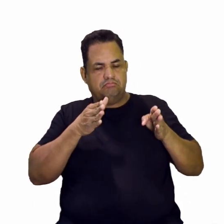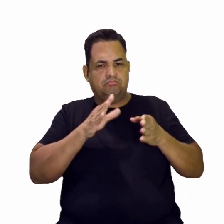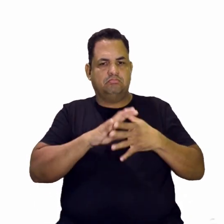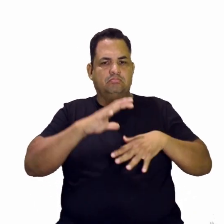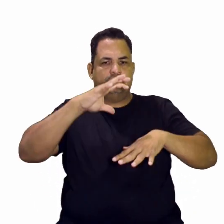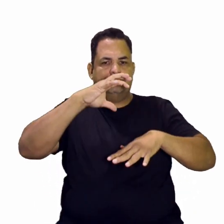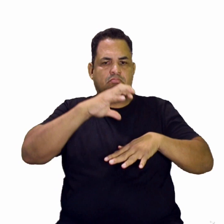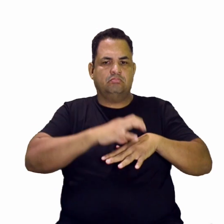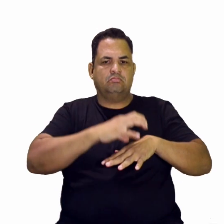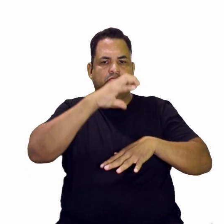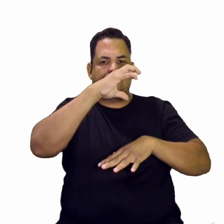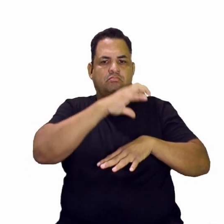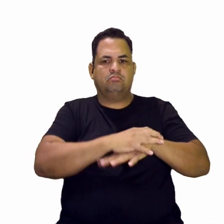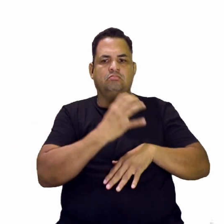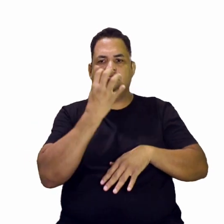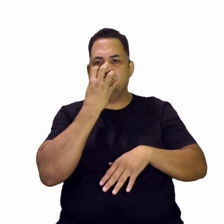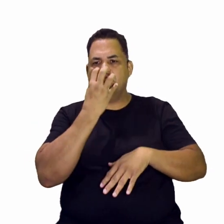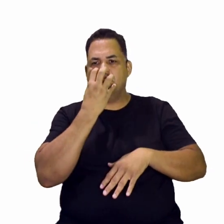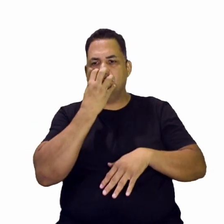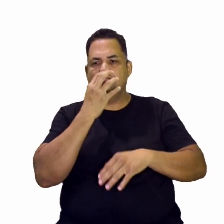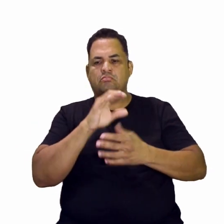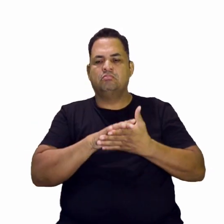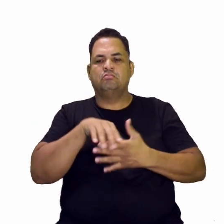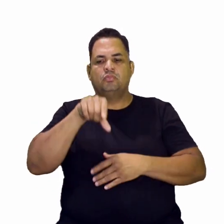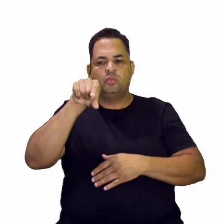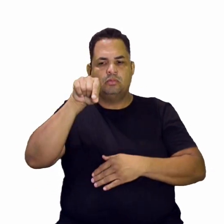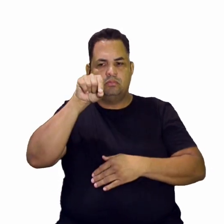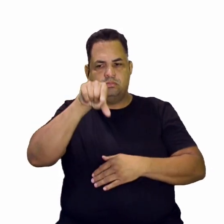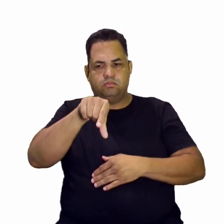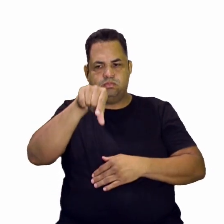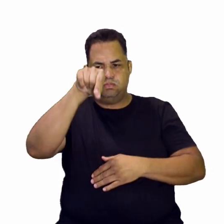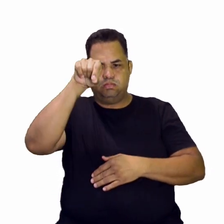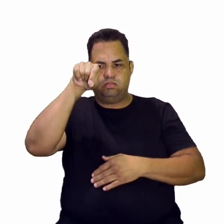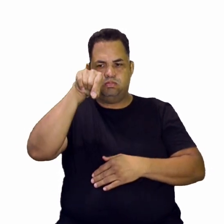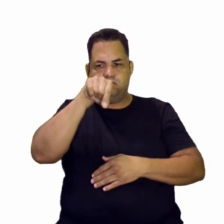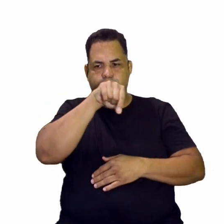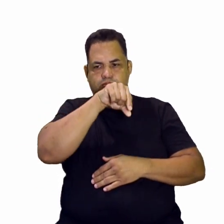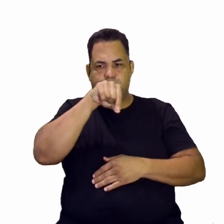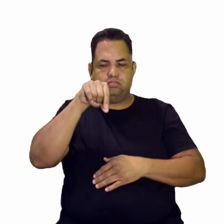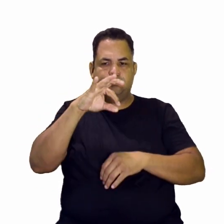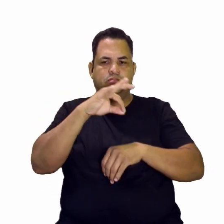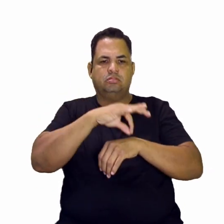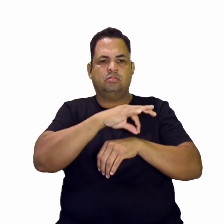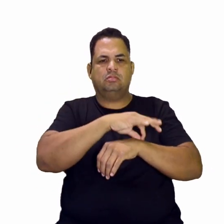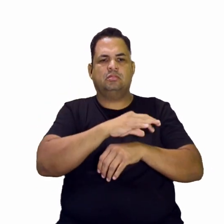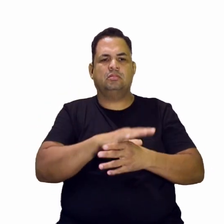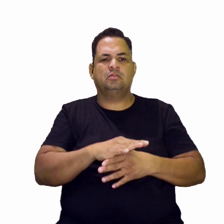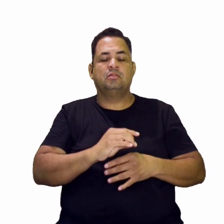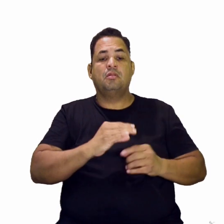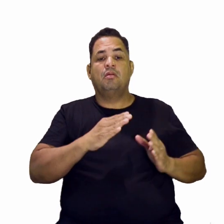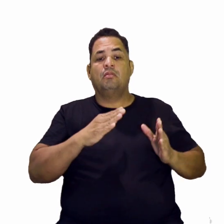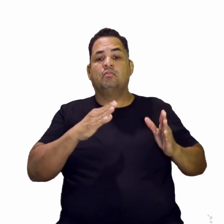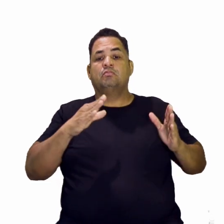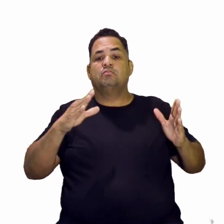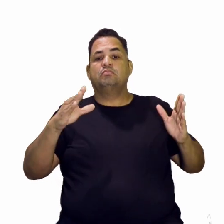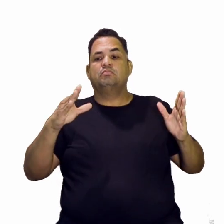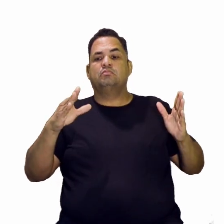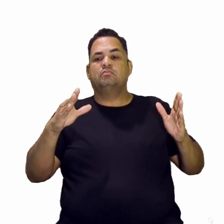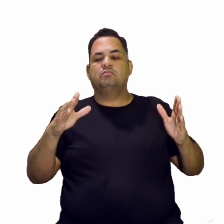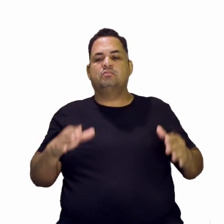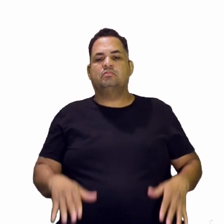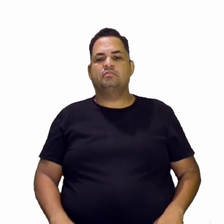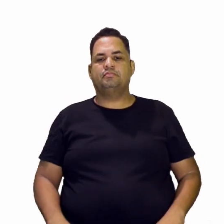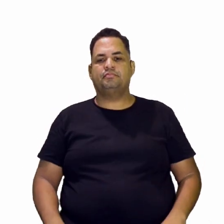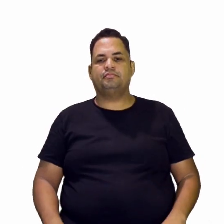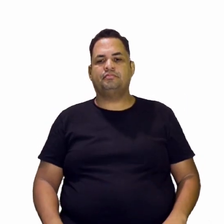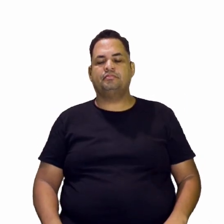muitos sapos, cachorros e tamanduás. E o grande porte. E aí o que eu queria chamar a atenção de